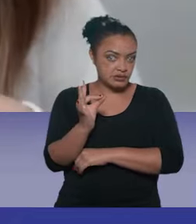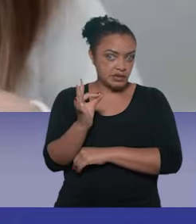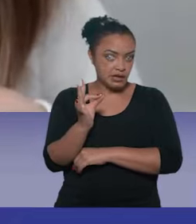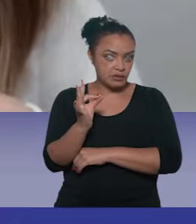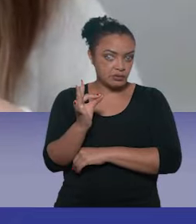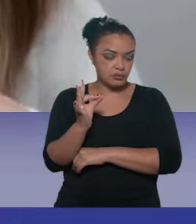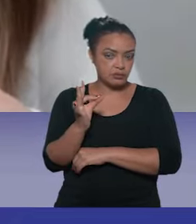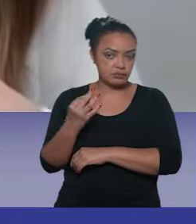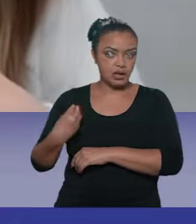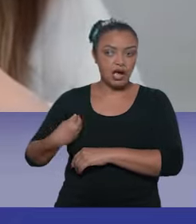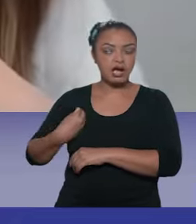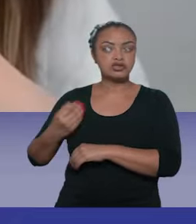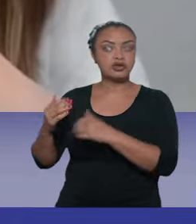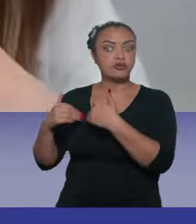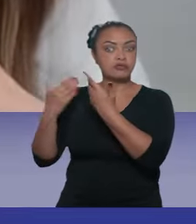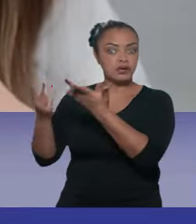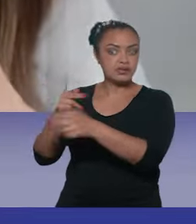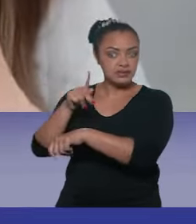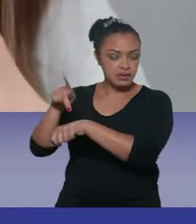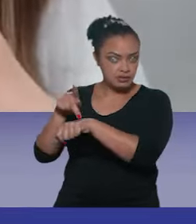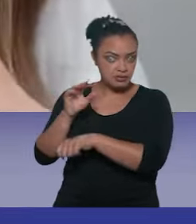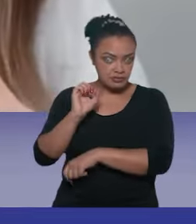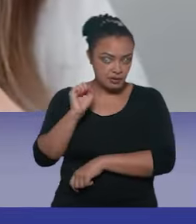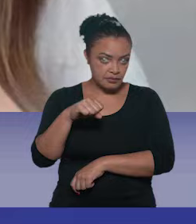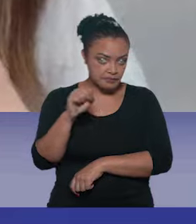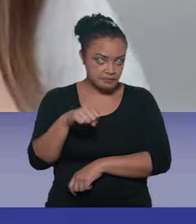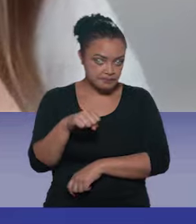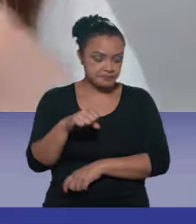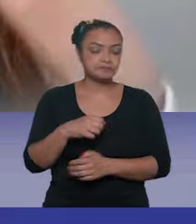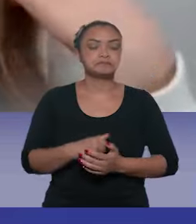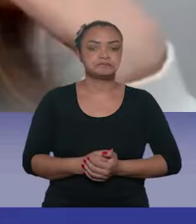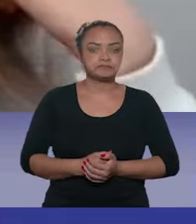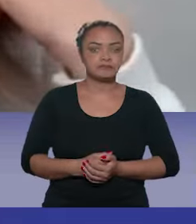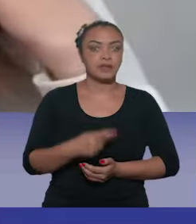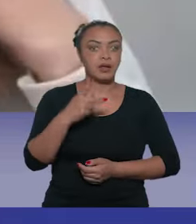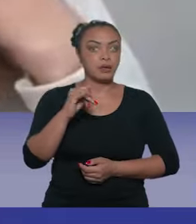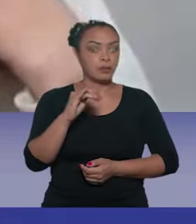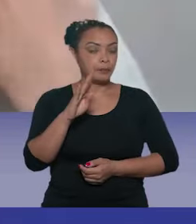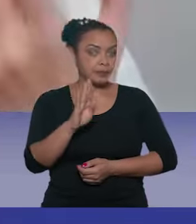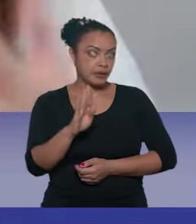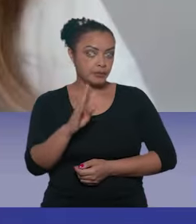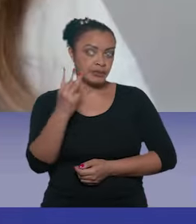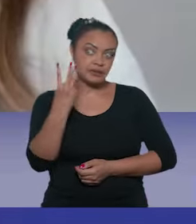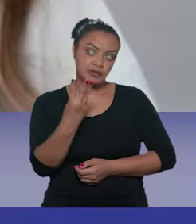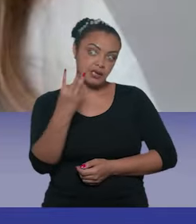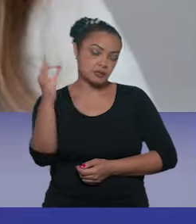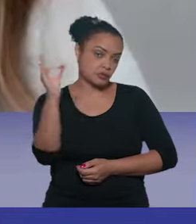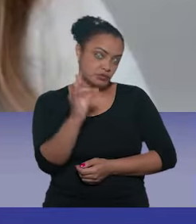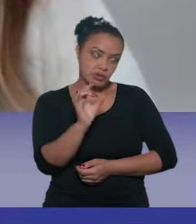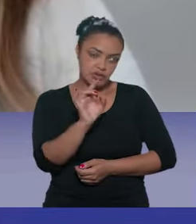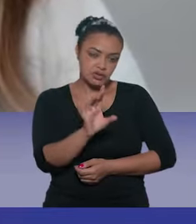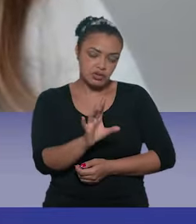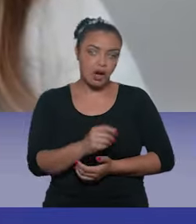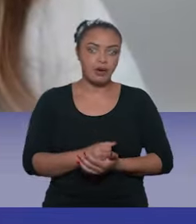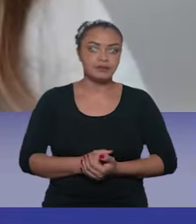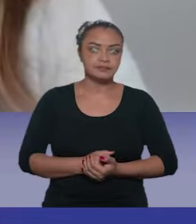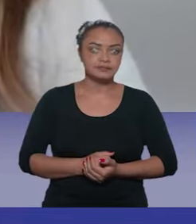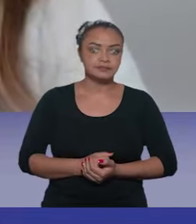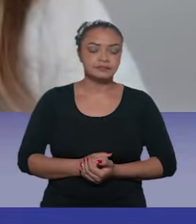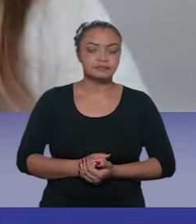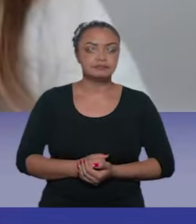típico, só tem 1% em ativos internacionais, né? E o Exato. PIB